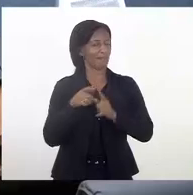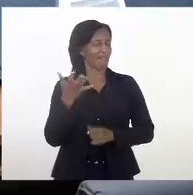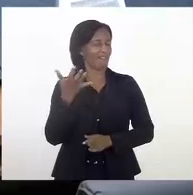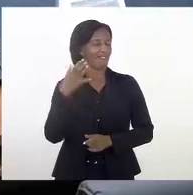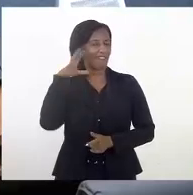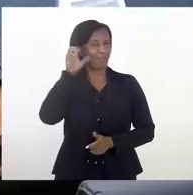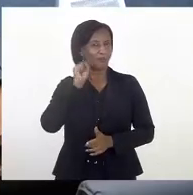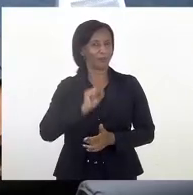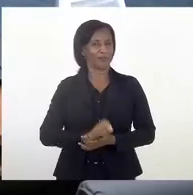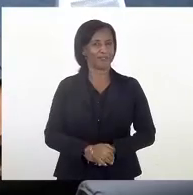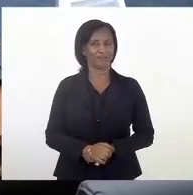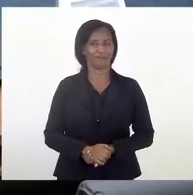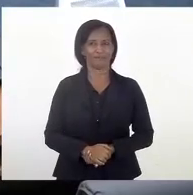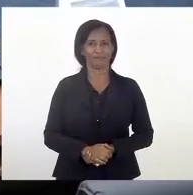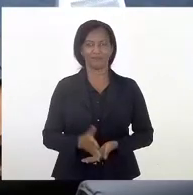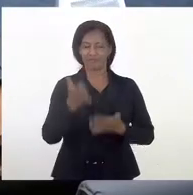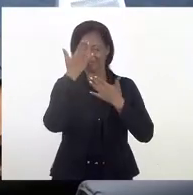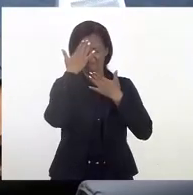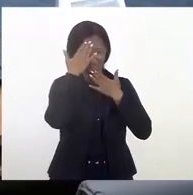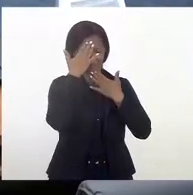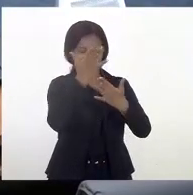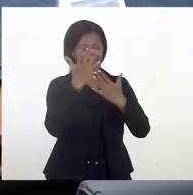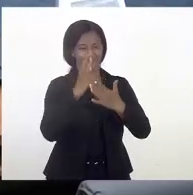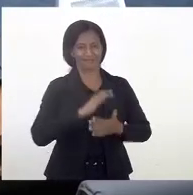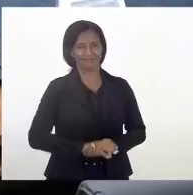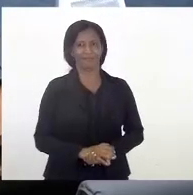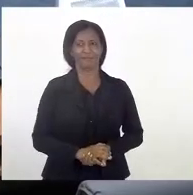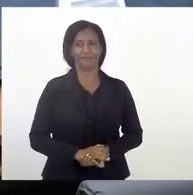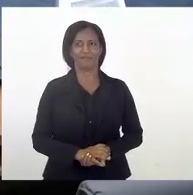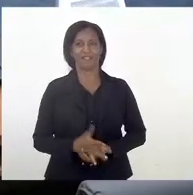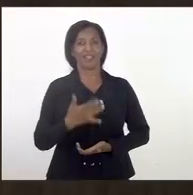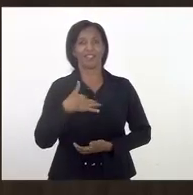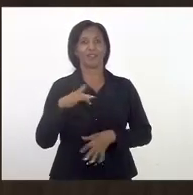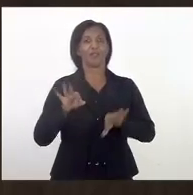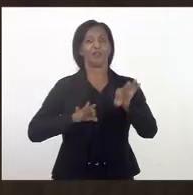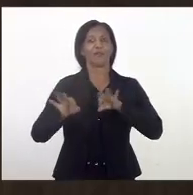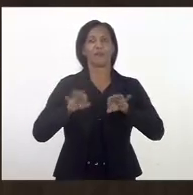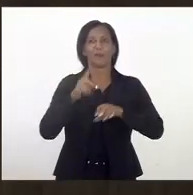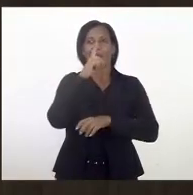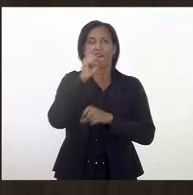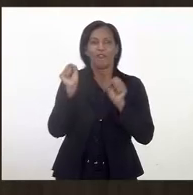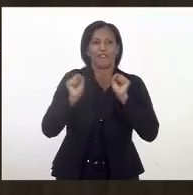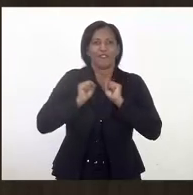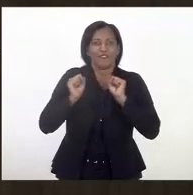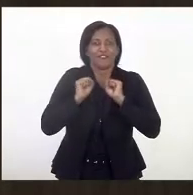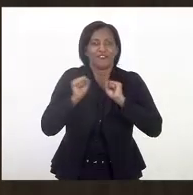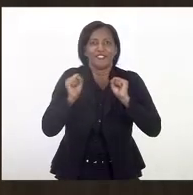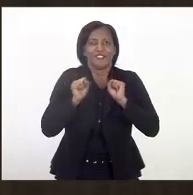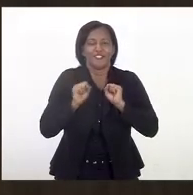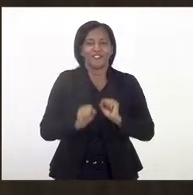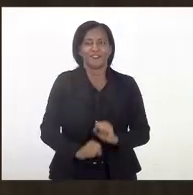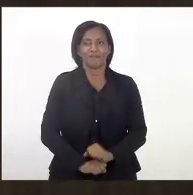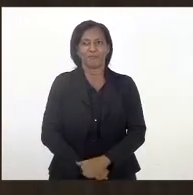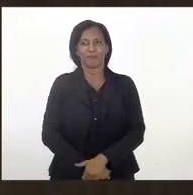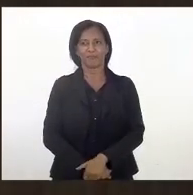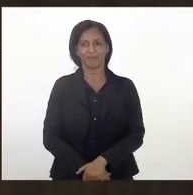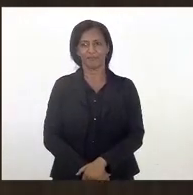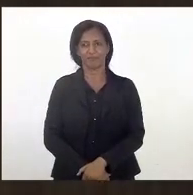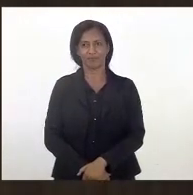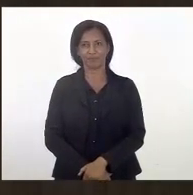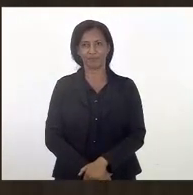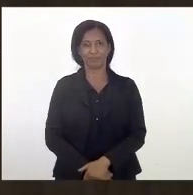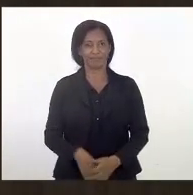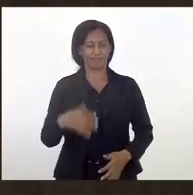elogio É isso mesmo Obrigado preparada para o frio presidente da é